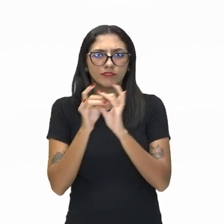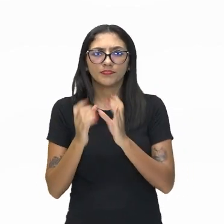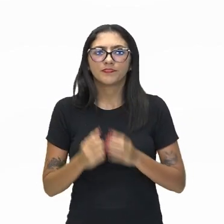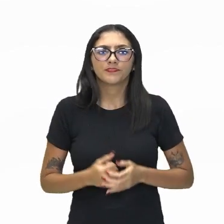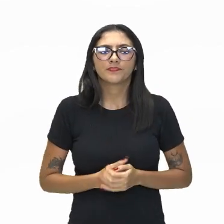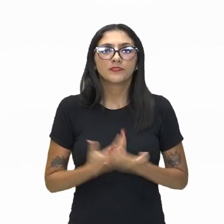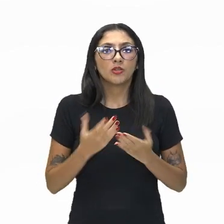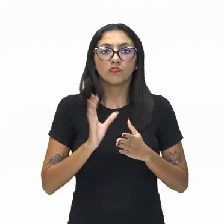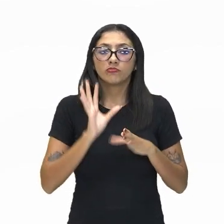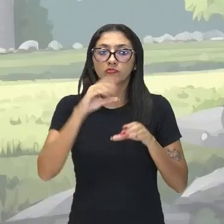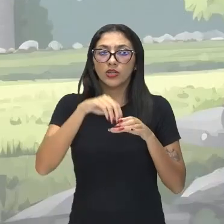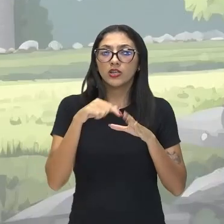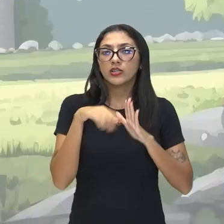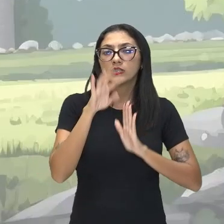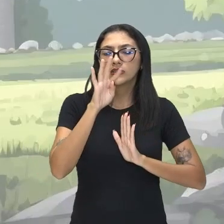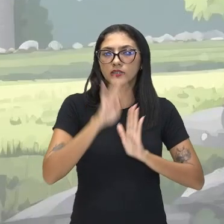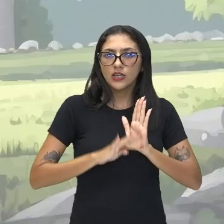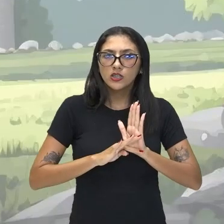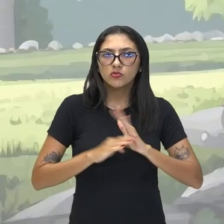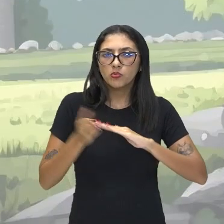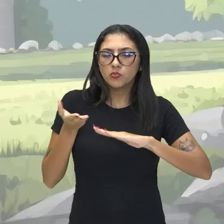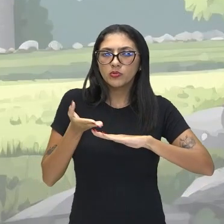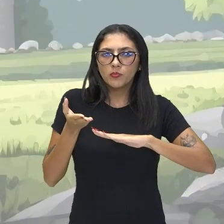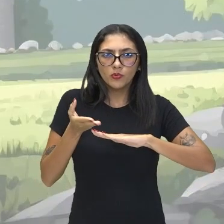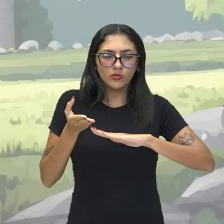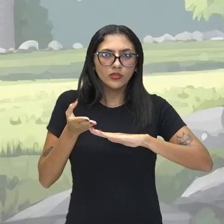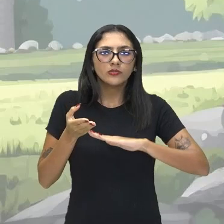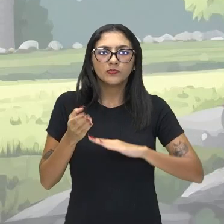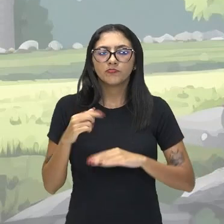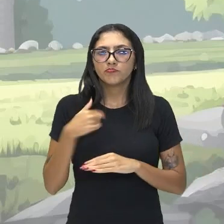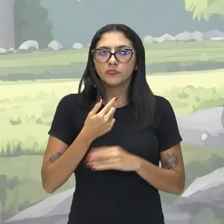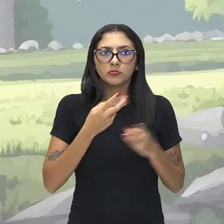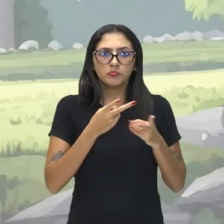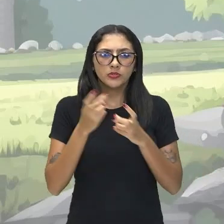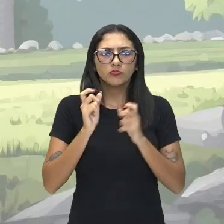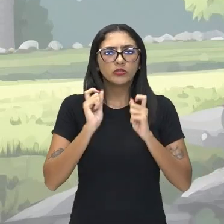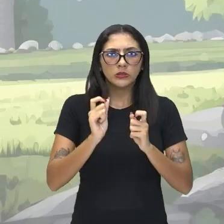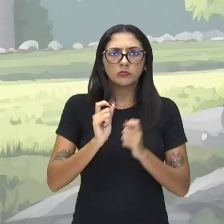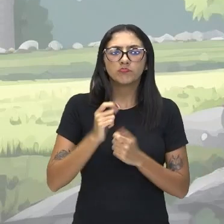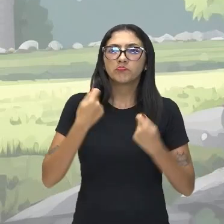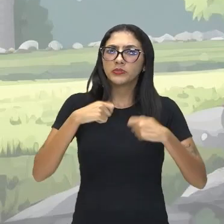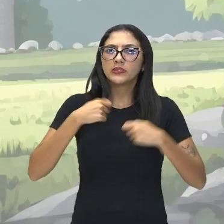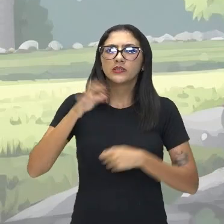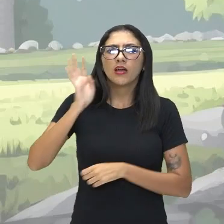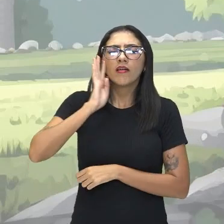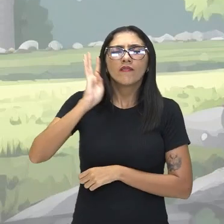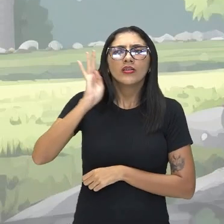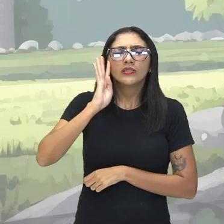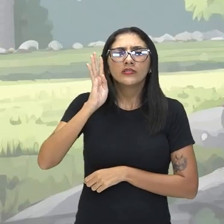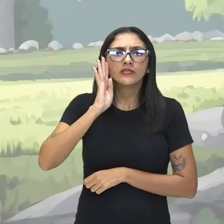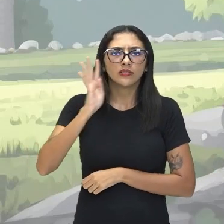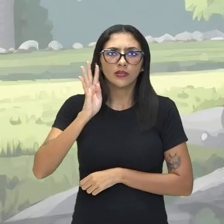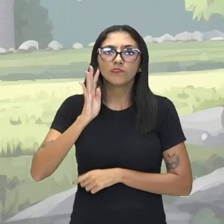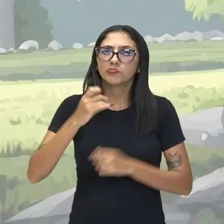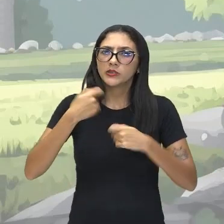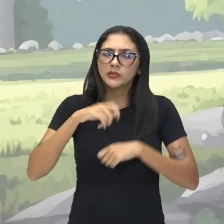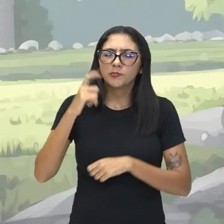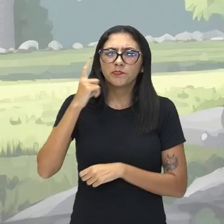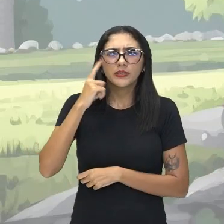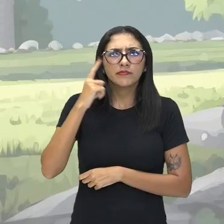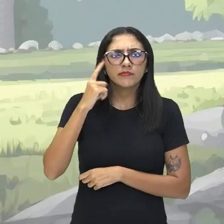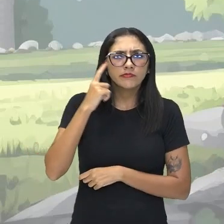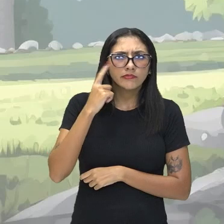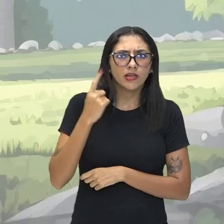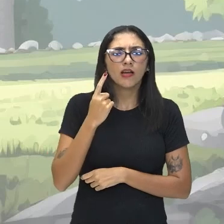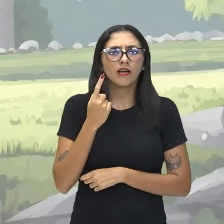conto contemporâneo, vocês viram aí, a gente é levado a uma reflexão maior, né, do que a gente estava acostumado. Temos aí algumas